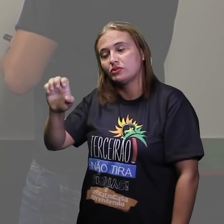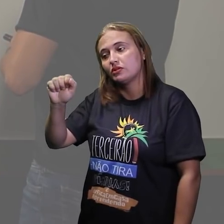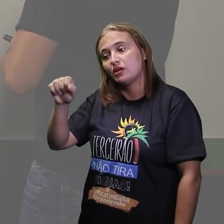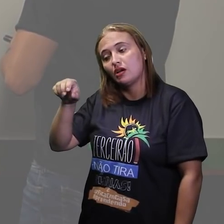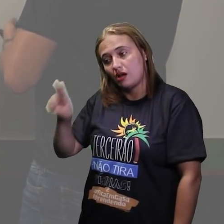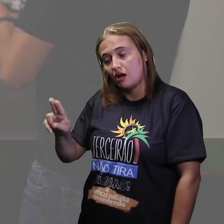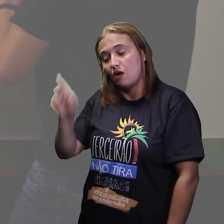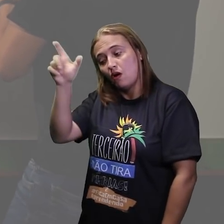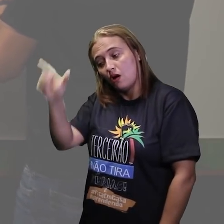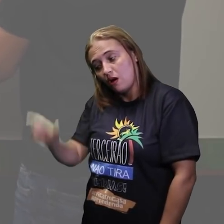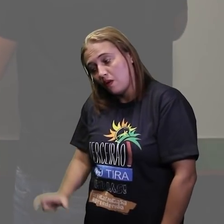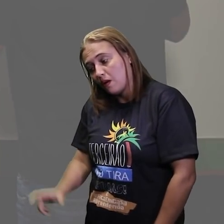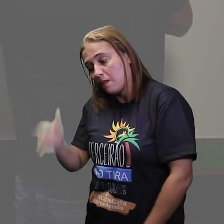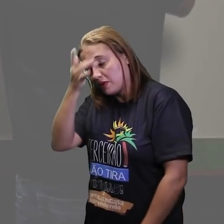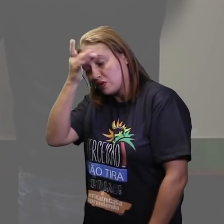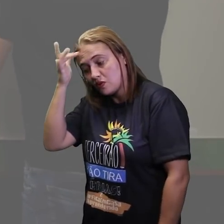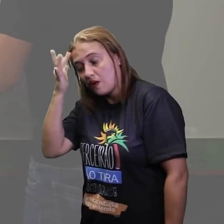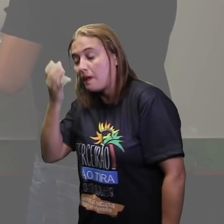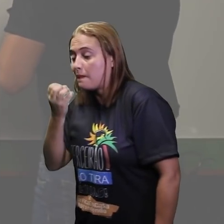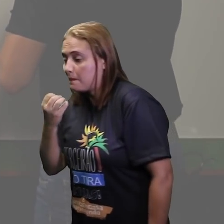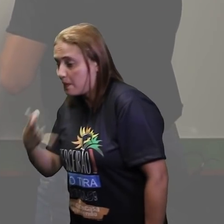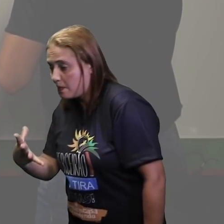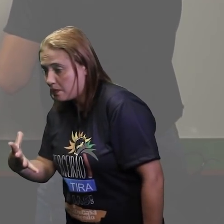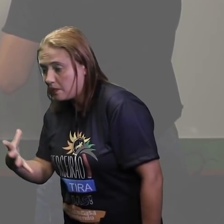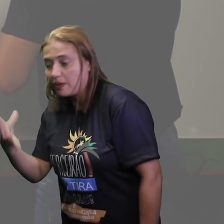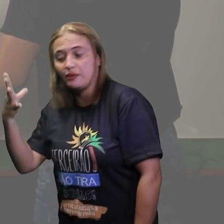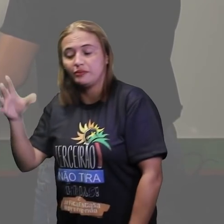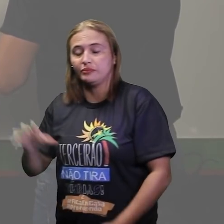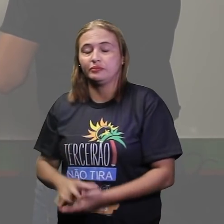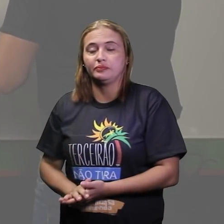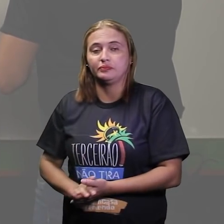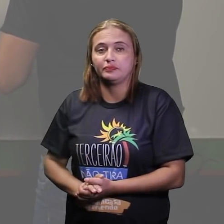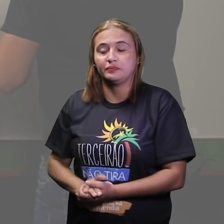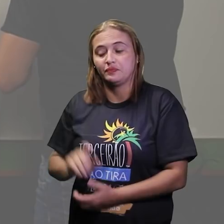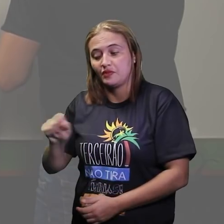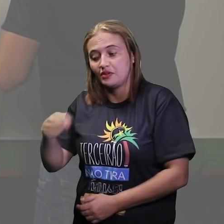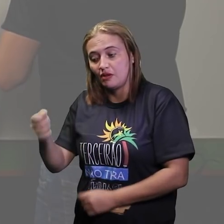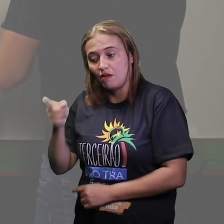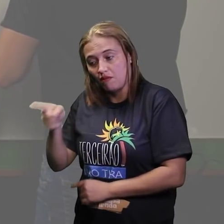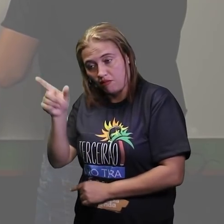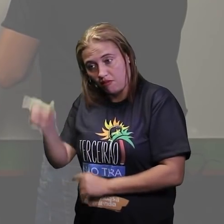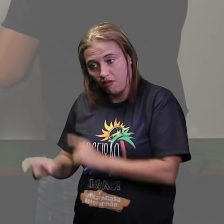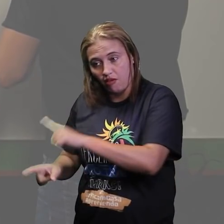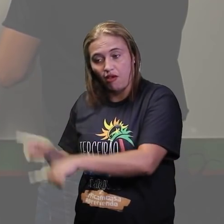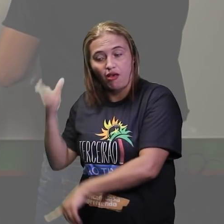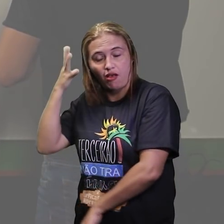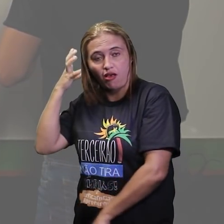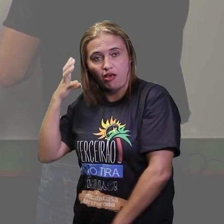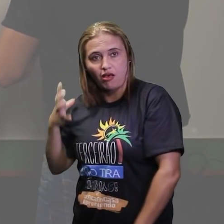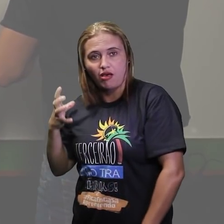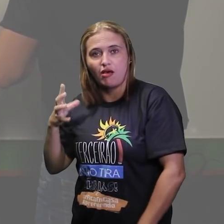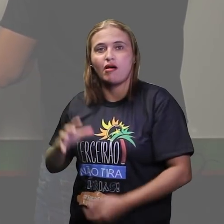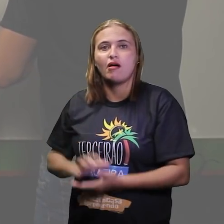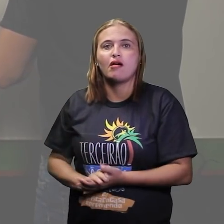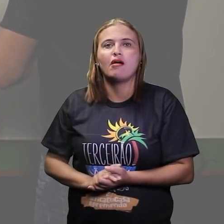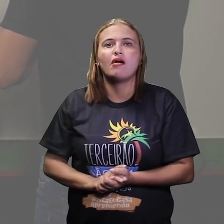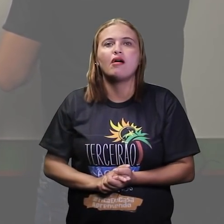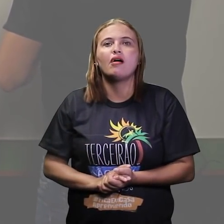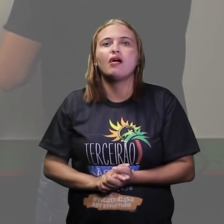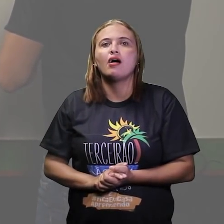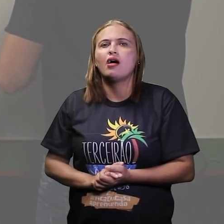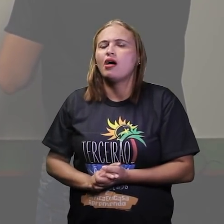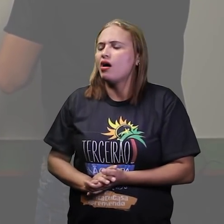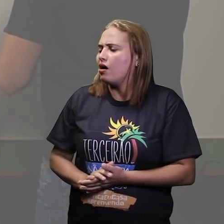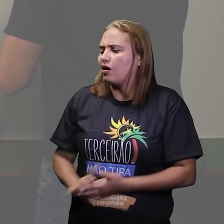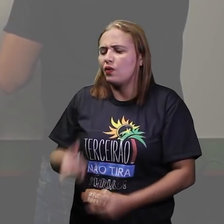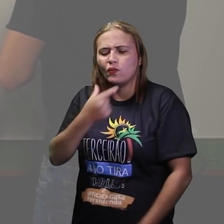bom, o ser humano é bom. Tá aqui, olha. O ser humano, certo? É acometido pela bondade no